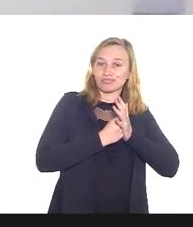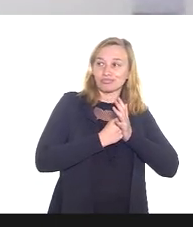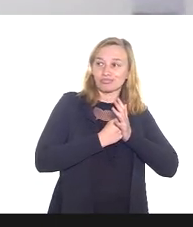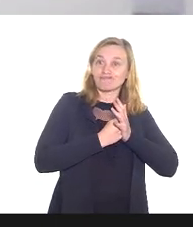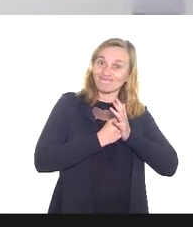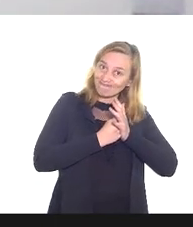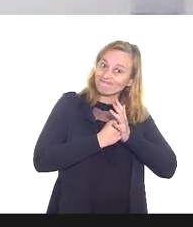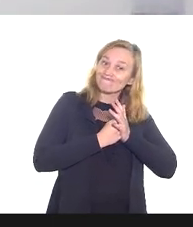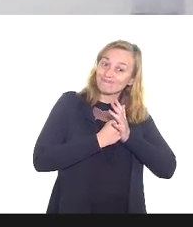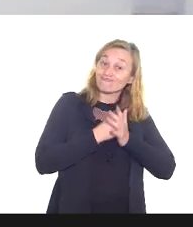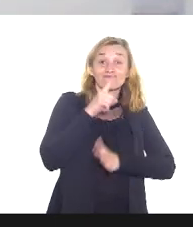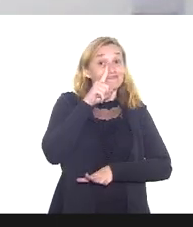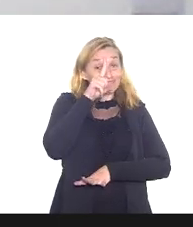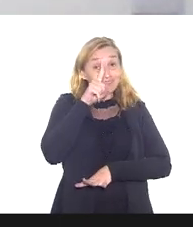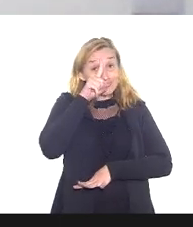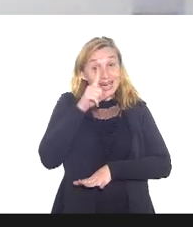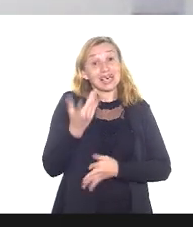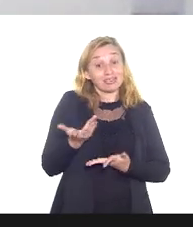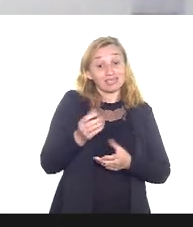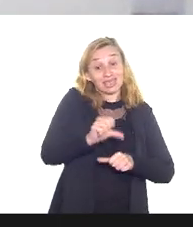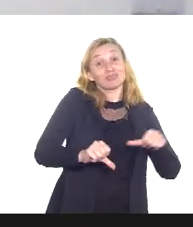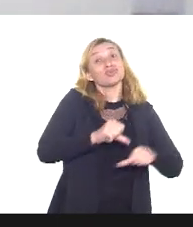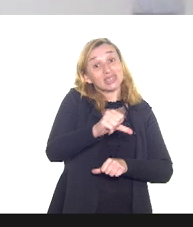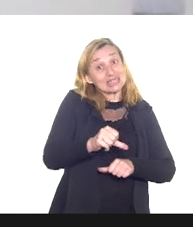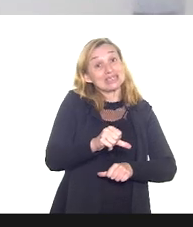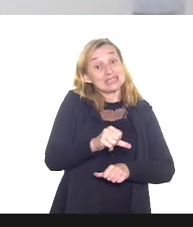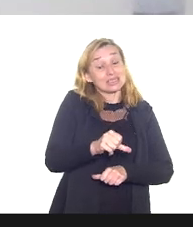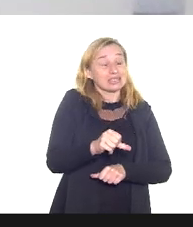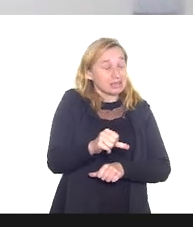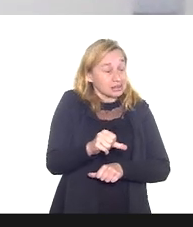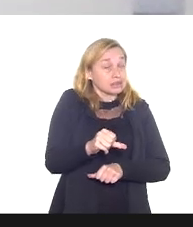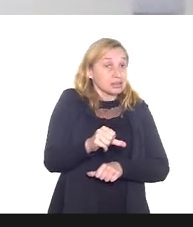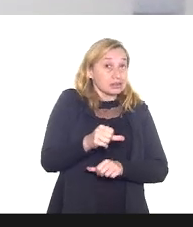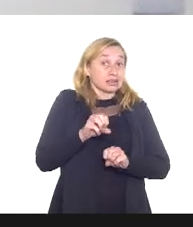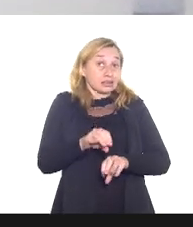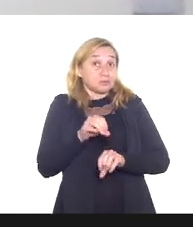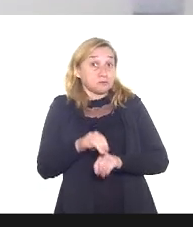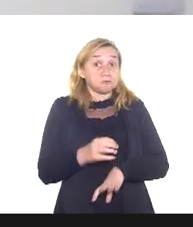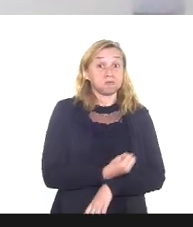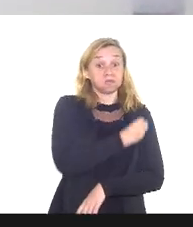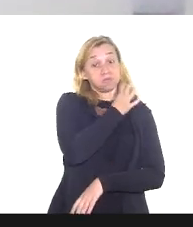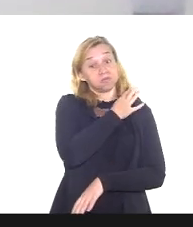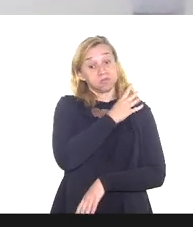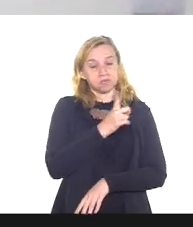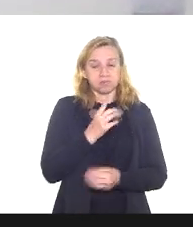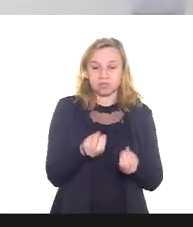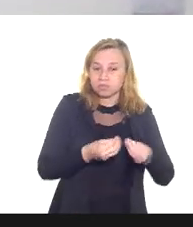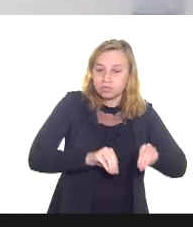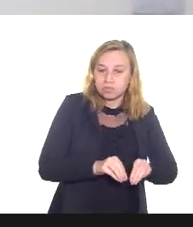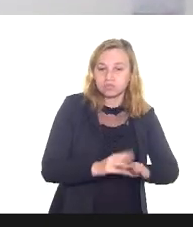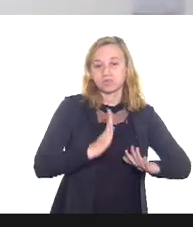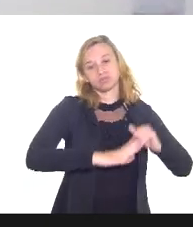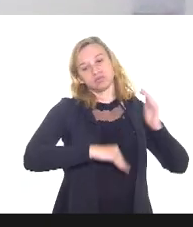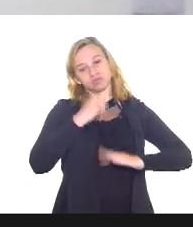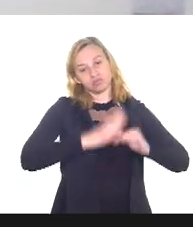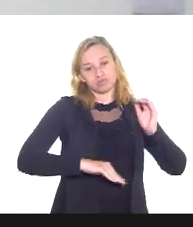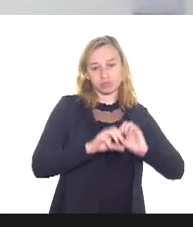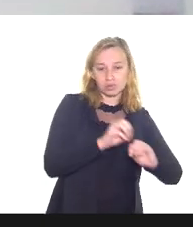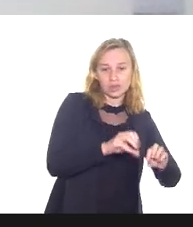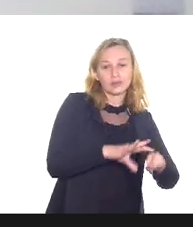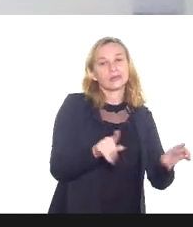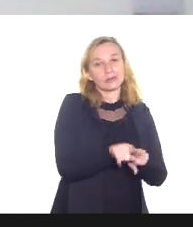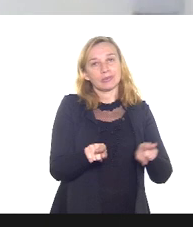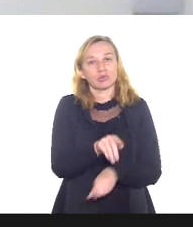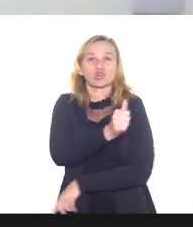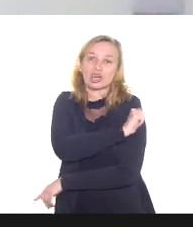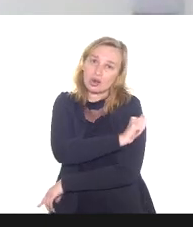mais perigosos, né, dessas mudanças no ensino médio não atinjam os profissionais de educação nem os